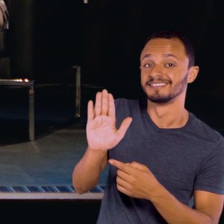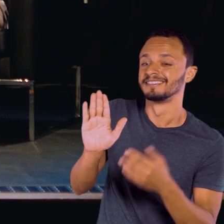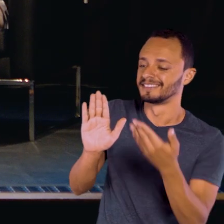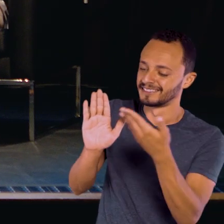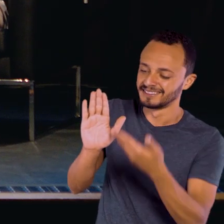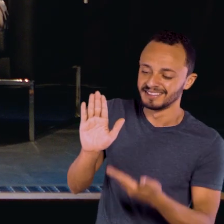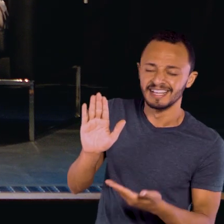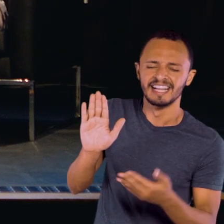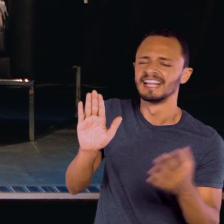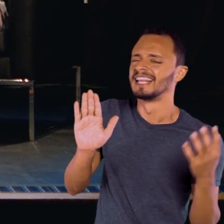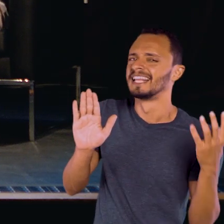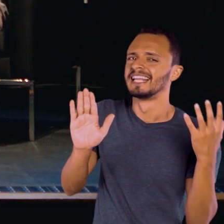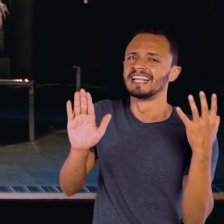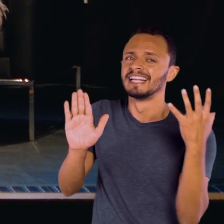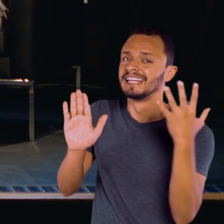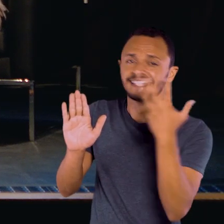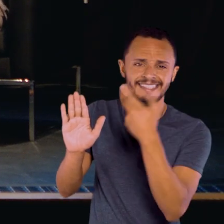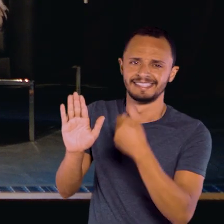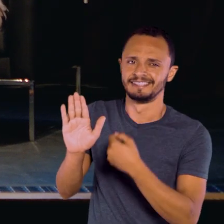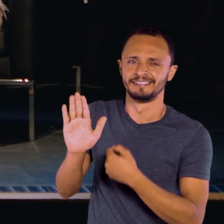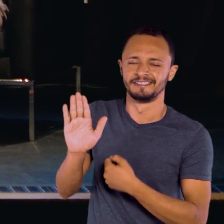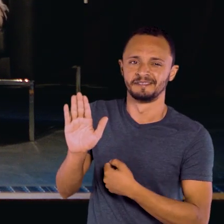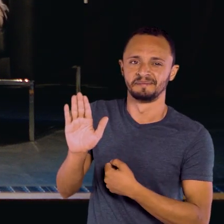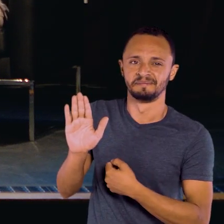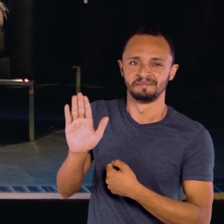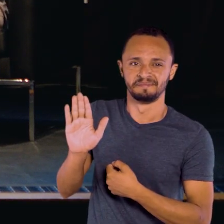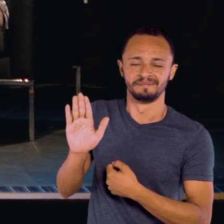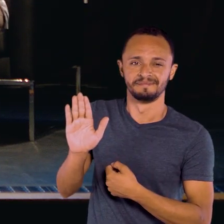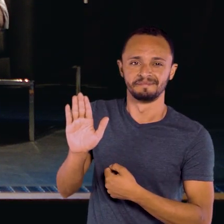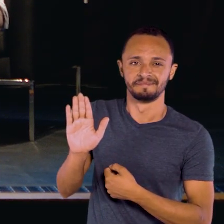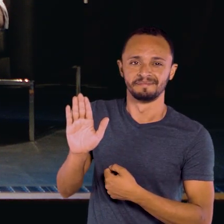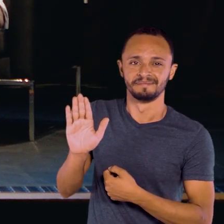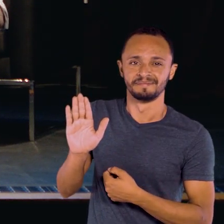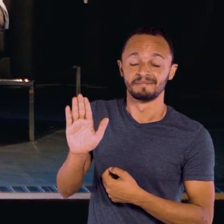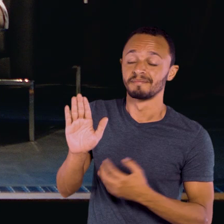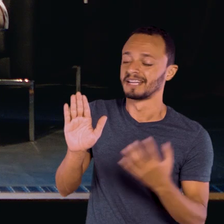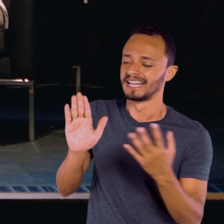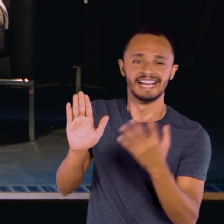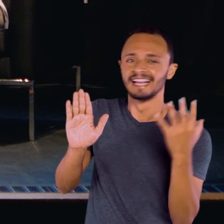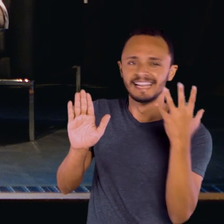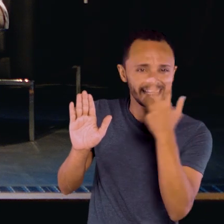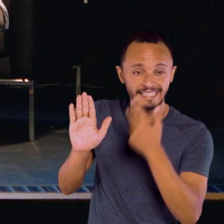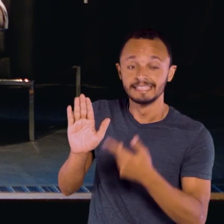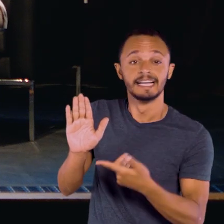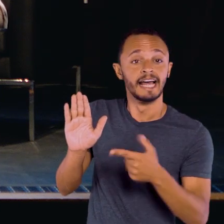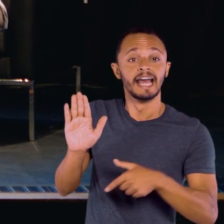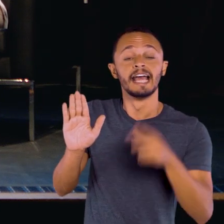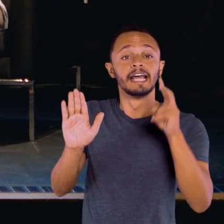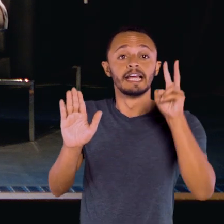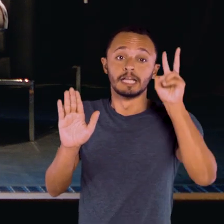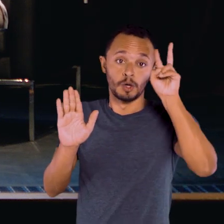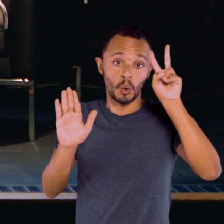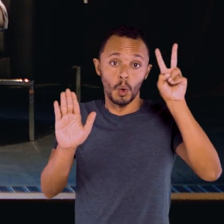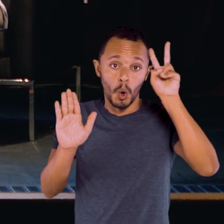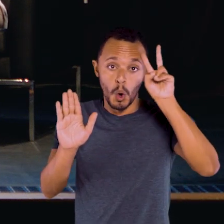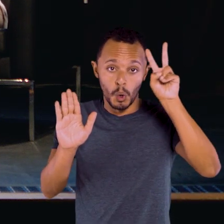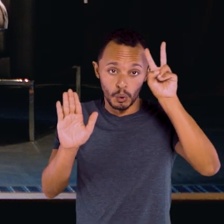Essa capa é linda. O autor fala assim, é Contos de Axé. Afonso mostra o livro Contos de Axé. É uma capa linda, é um livro de contos,